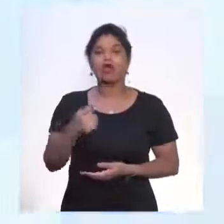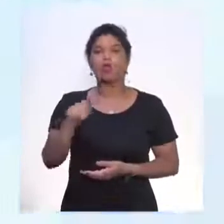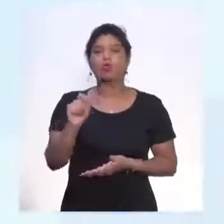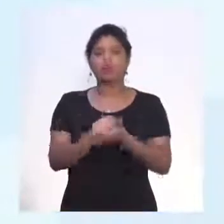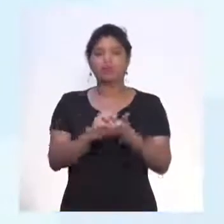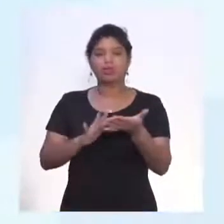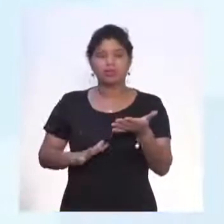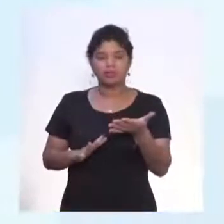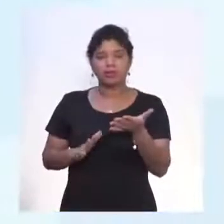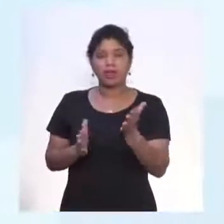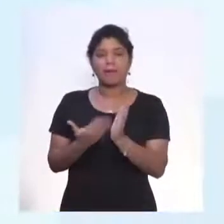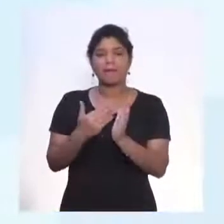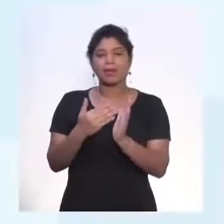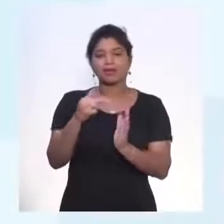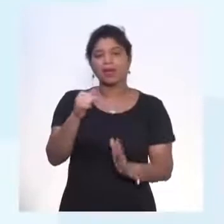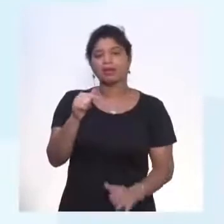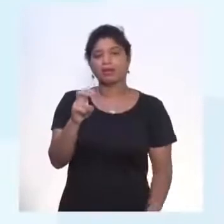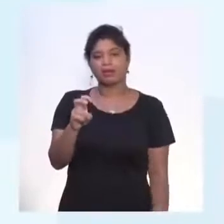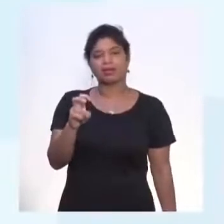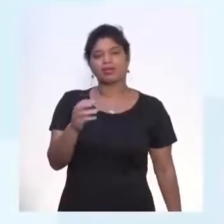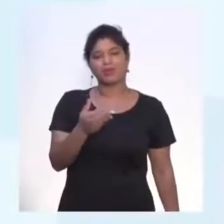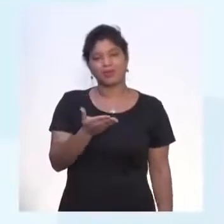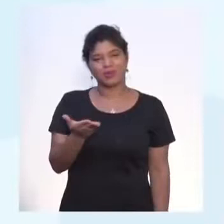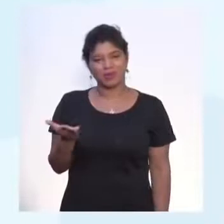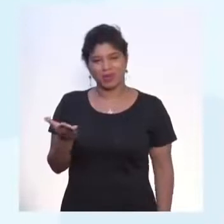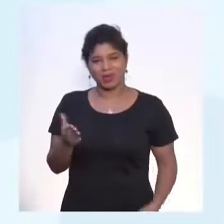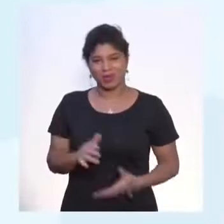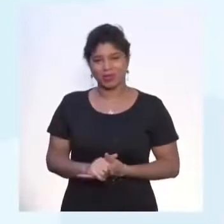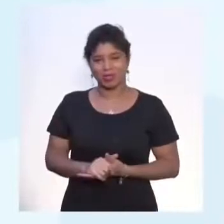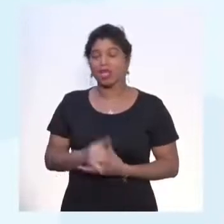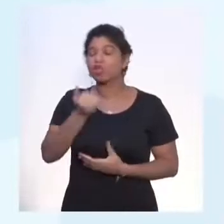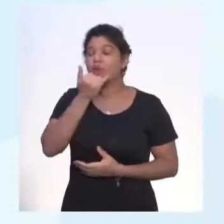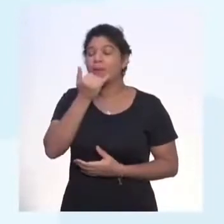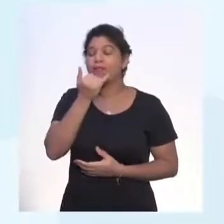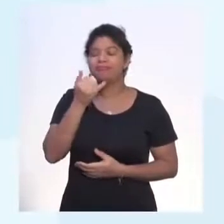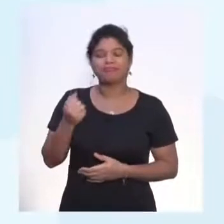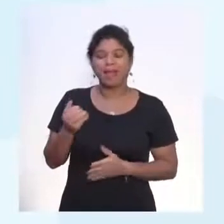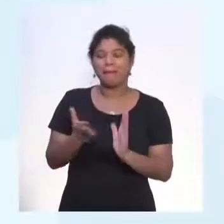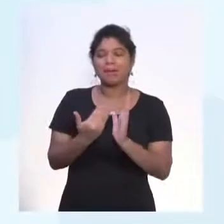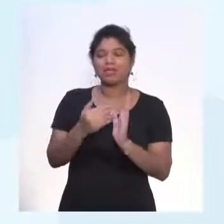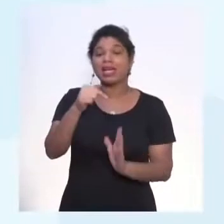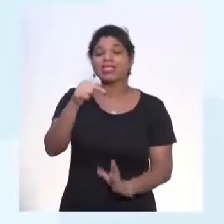está lá na página 75 para vocês, né? 79, desculpa.